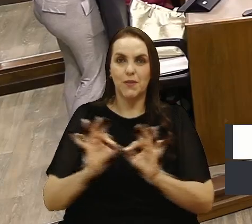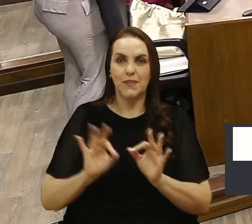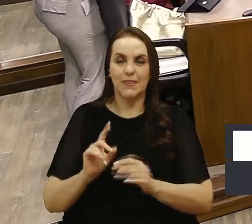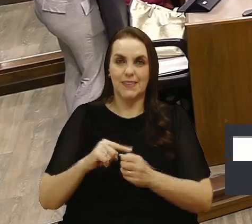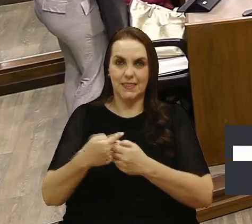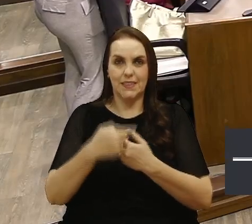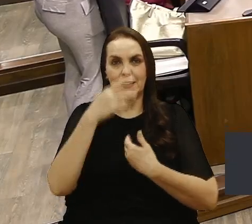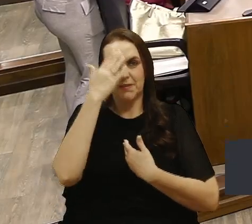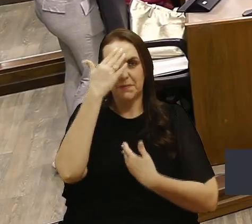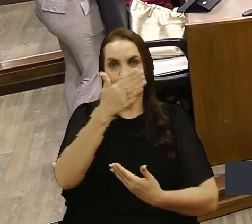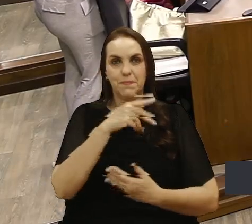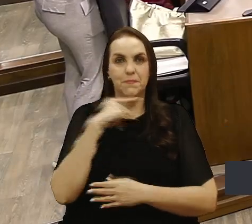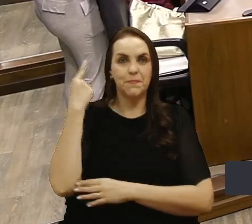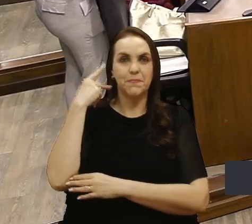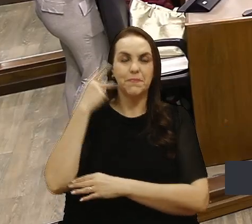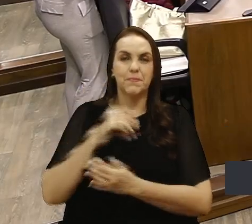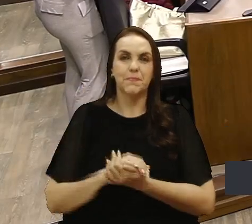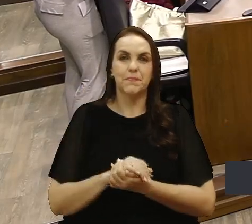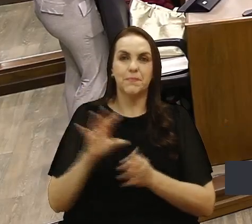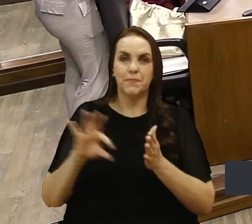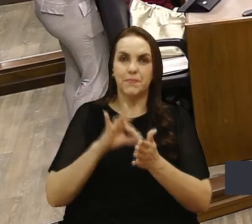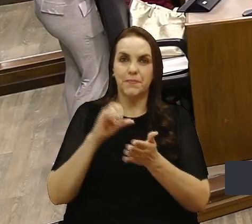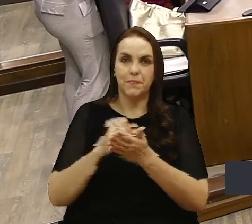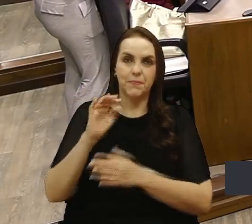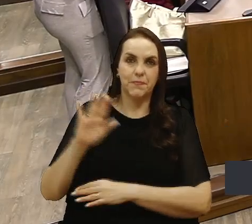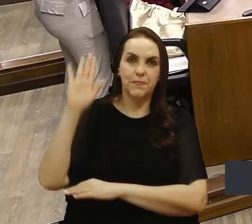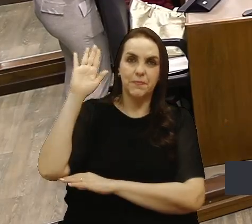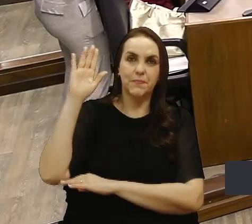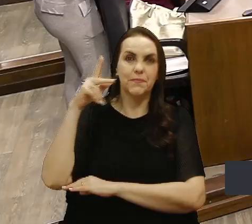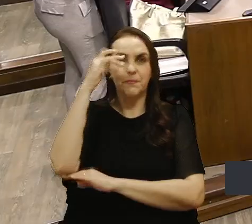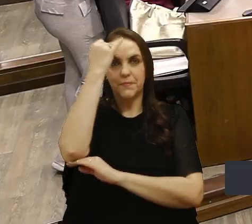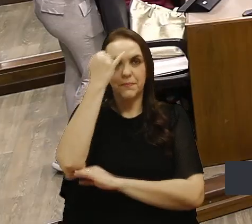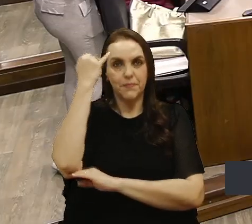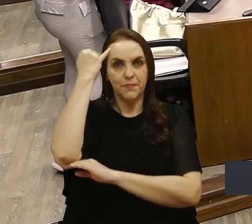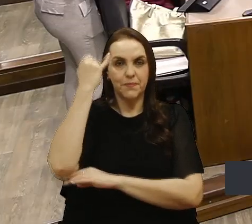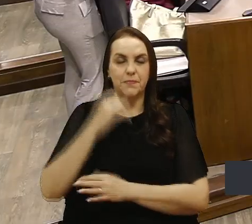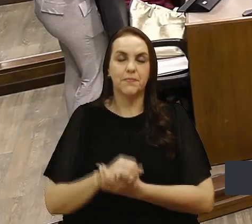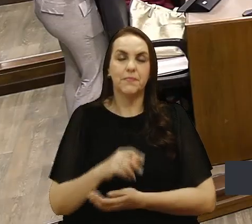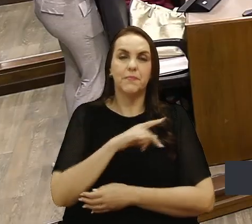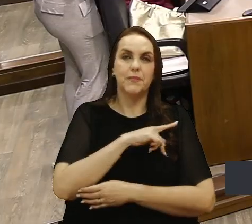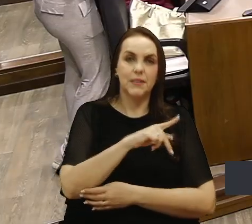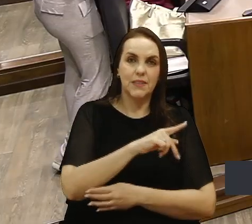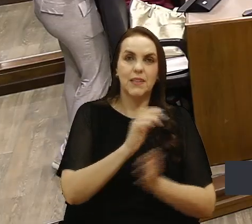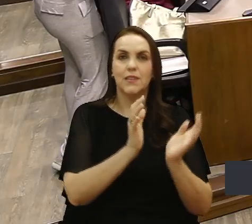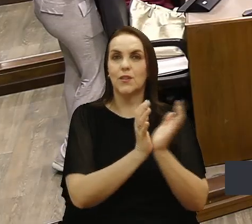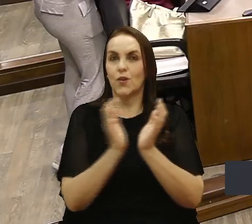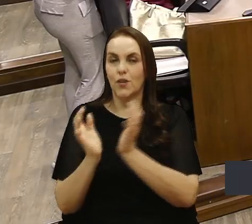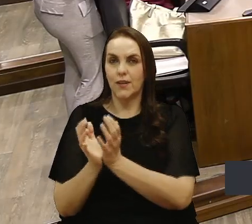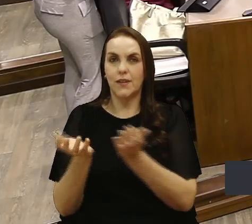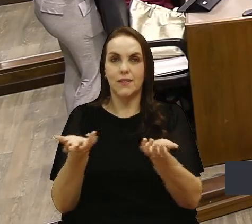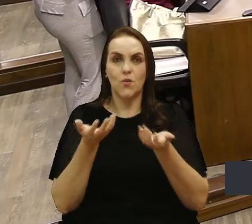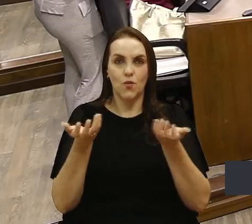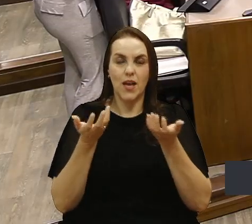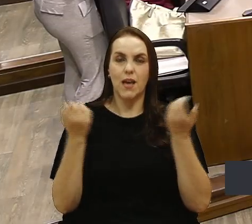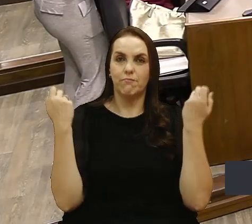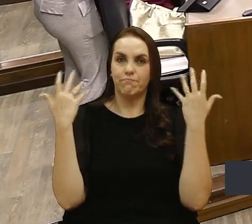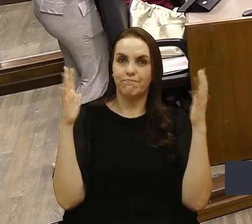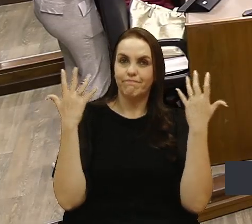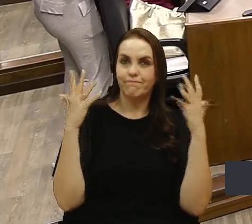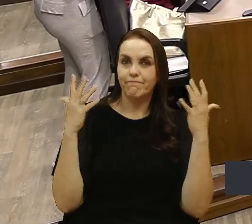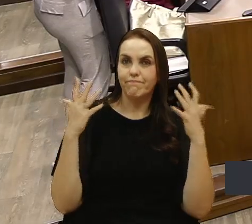Obrigado, vereador. Próximo inscrito, vereador Zé D'Ambrós. Senhor presidente, nobres colegas, eu quero fazer um voto de congratulações, eu